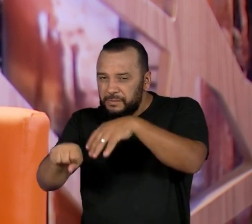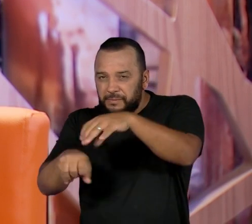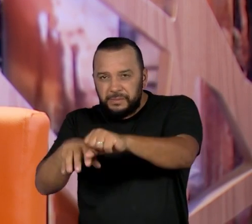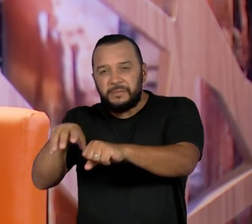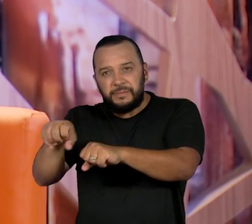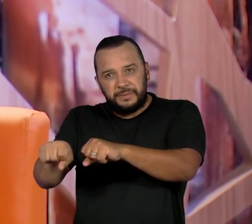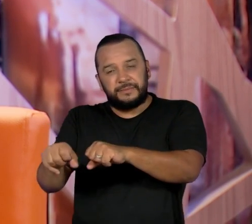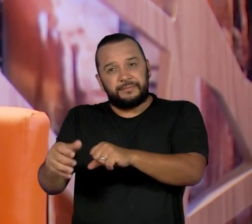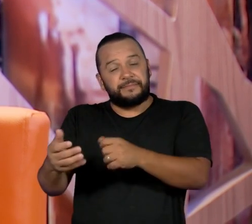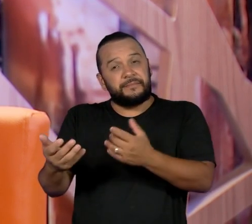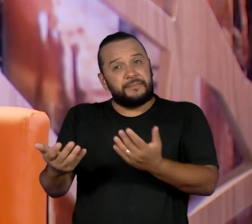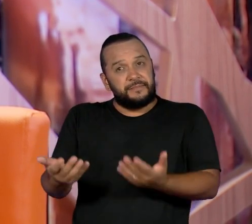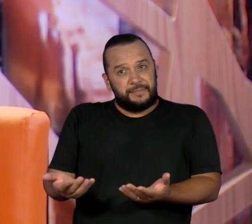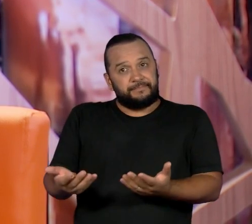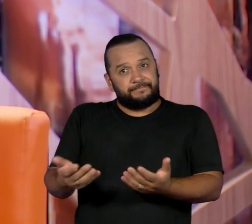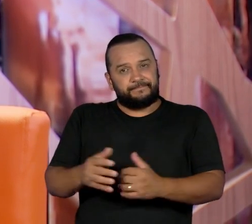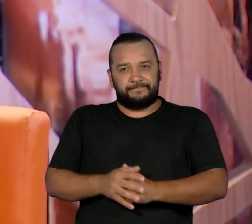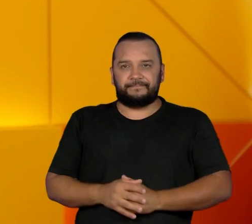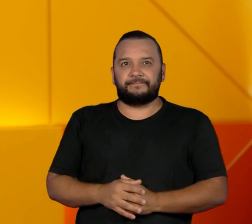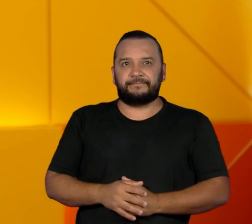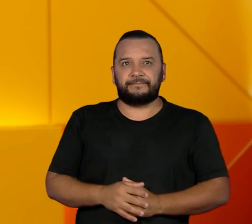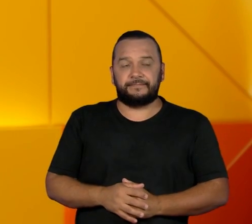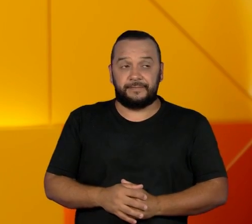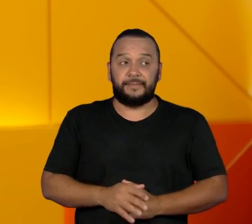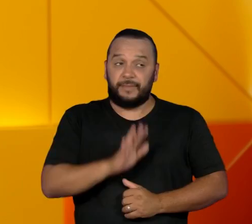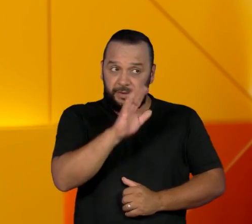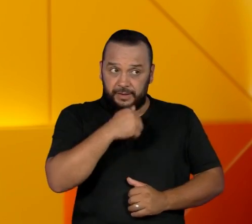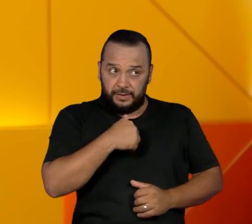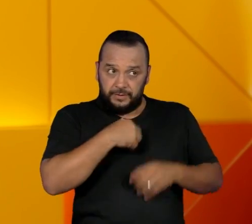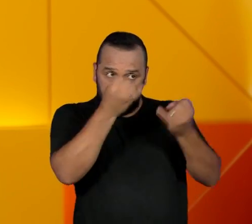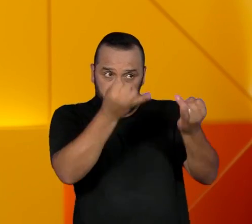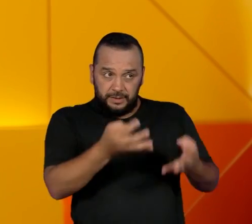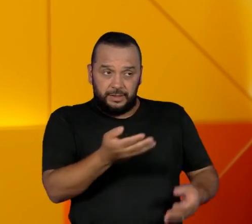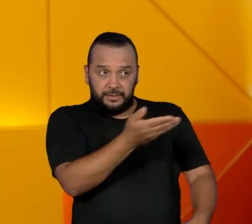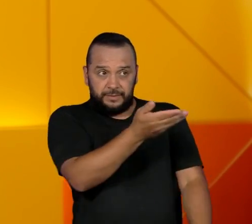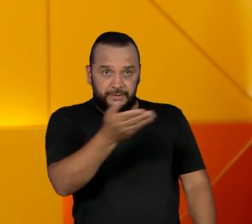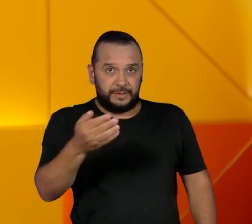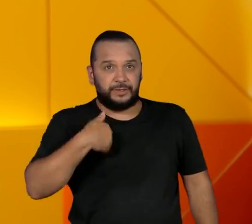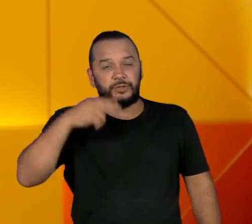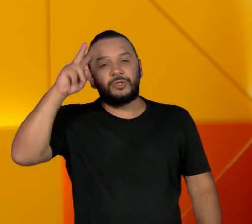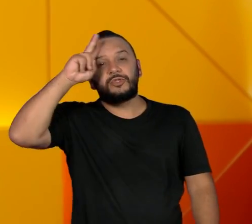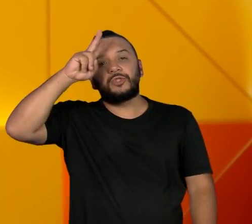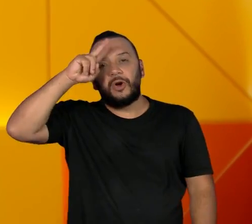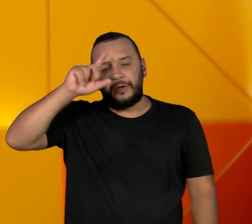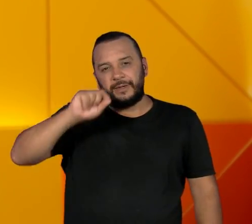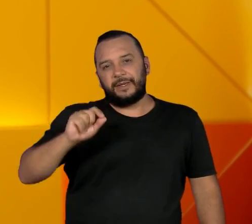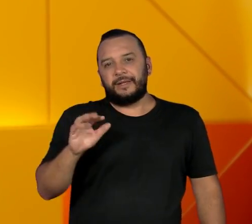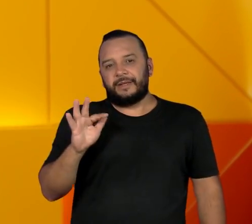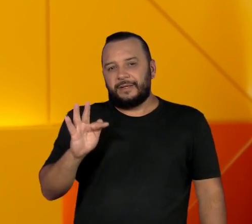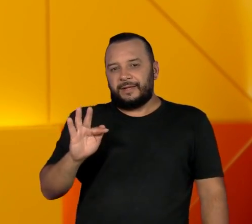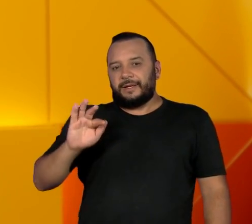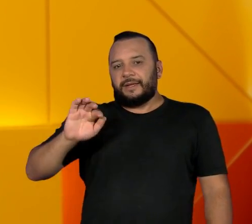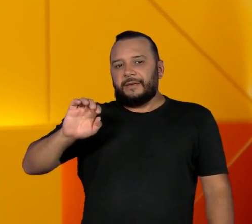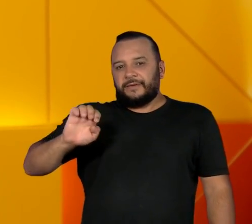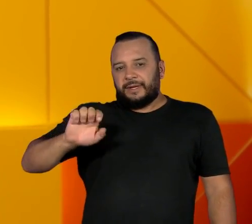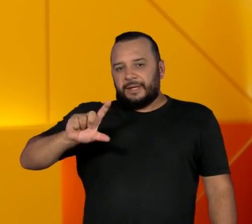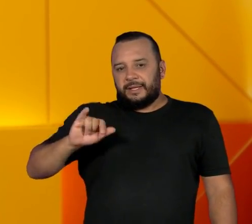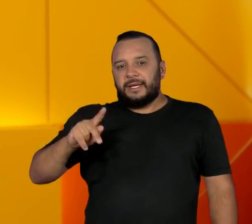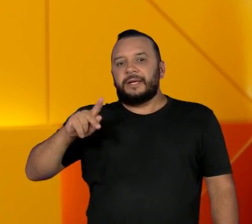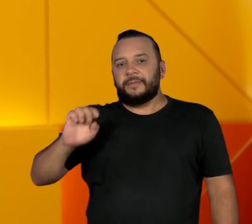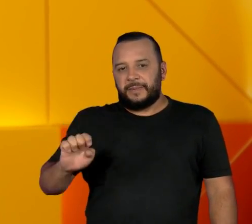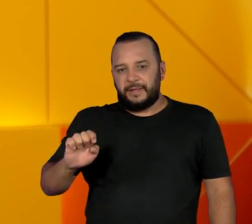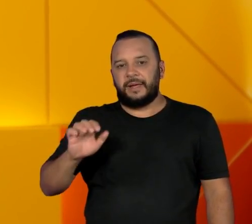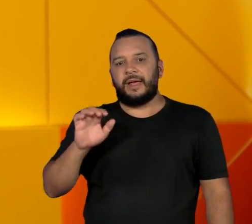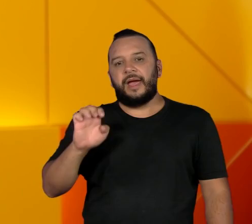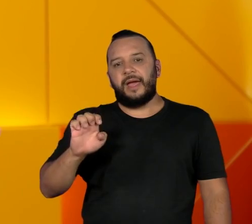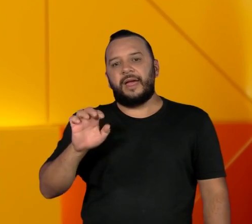seu ponto de partida. Quero contar para vocês agora uma história. O Felipe Éfiro largou a carreira do